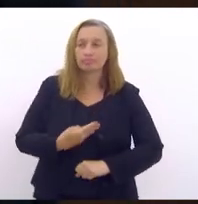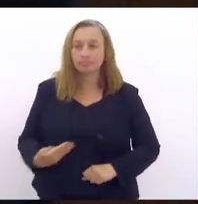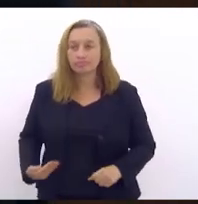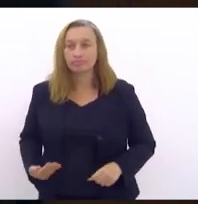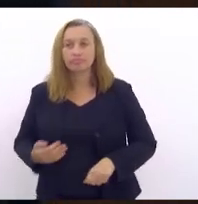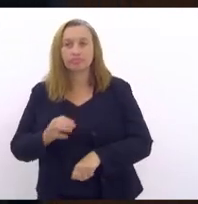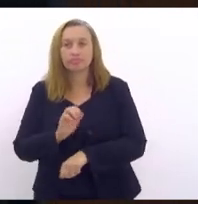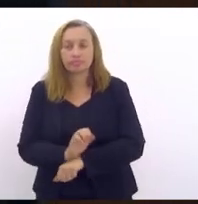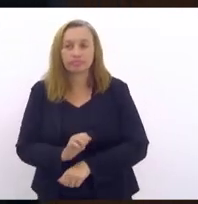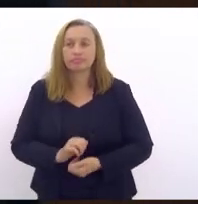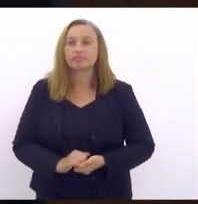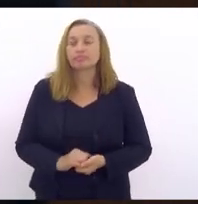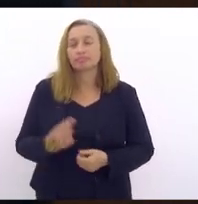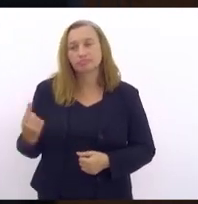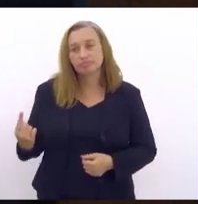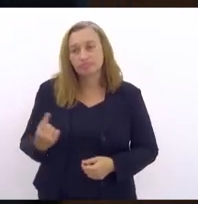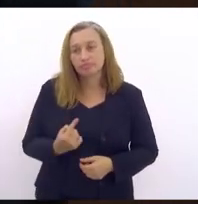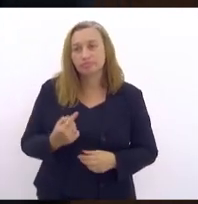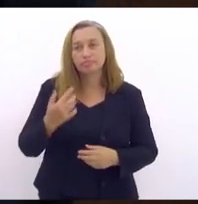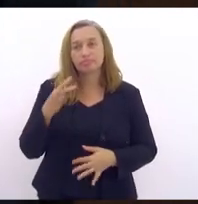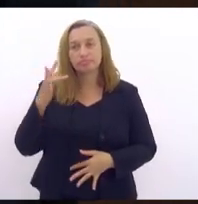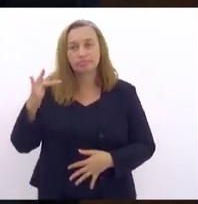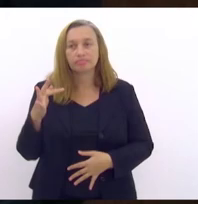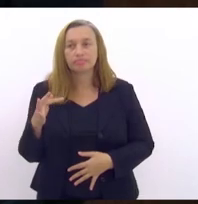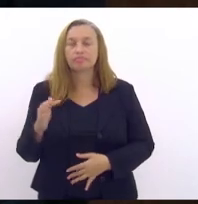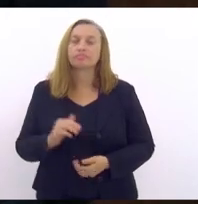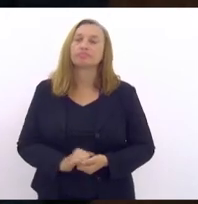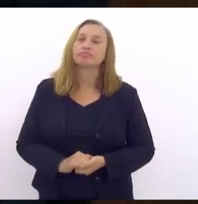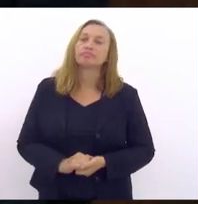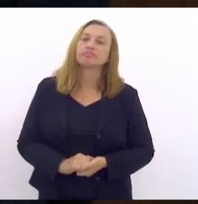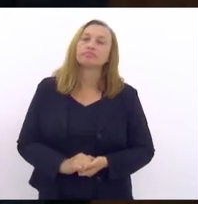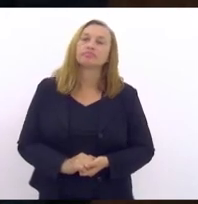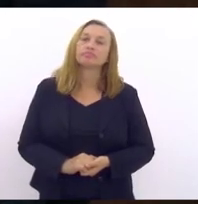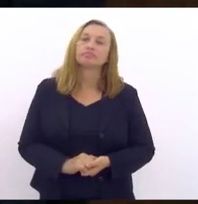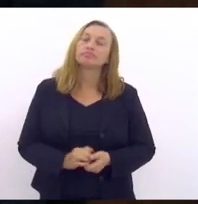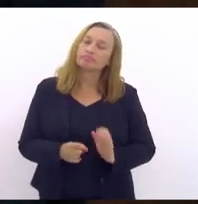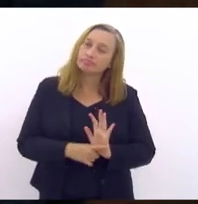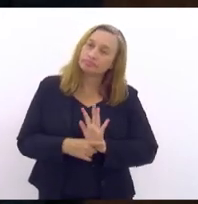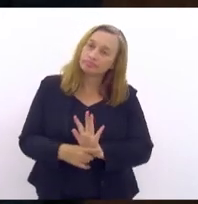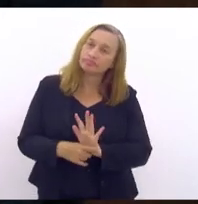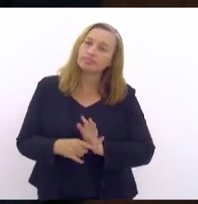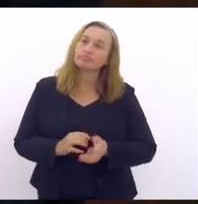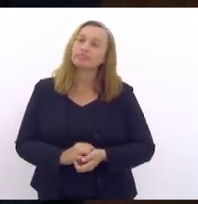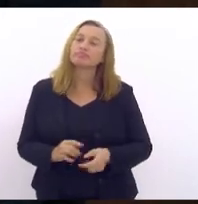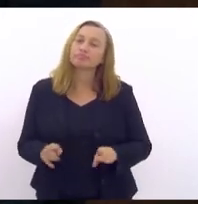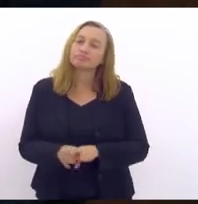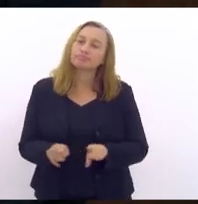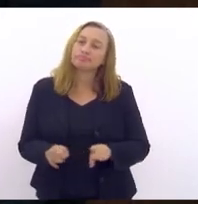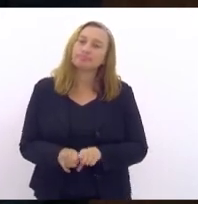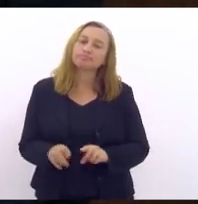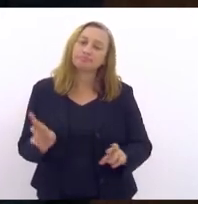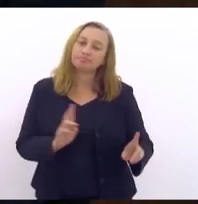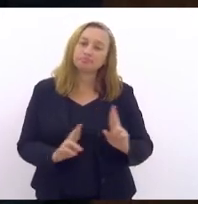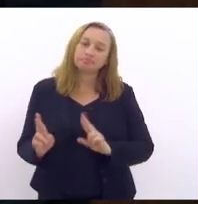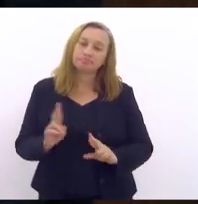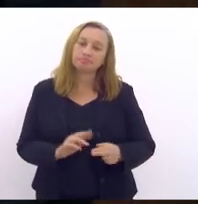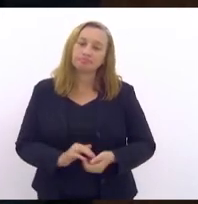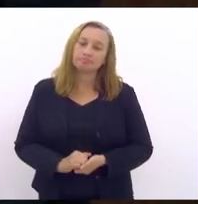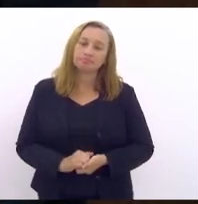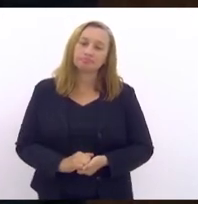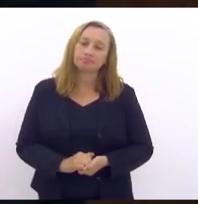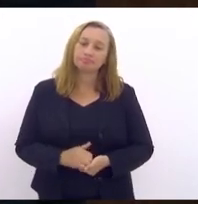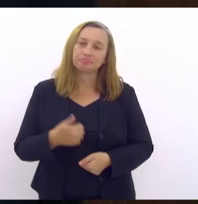Estado, venho até aqui brevemente só para fazer uma contribuição também com relação a isso.